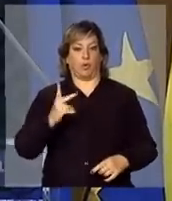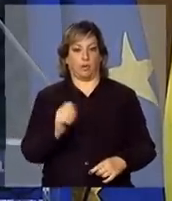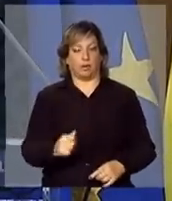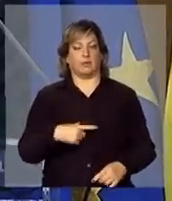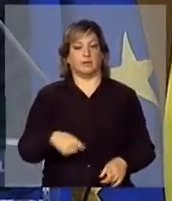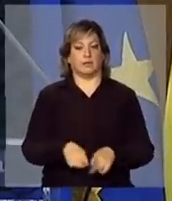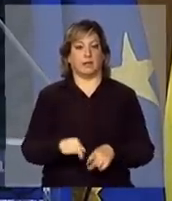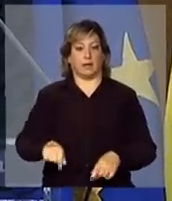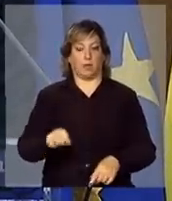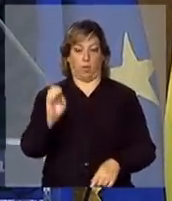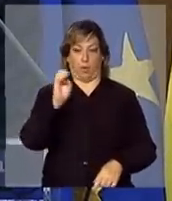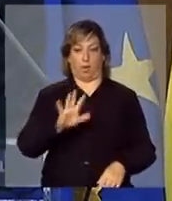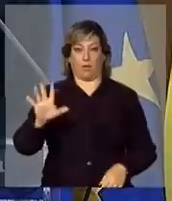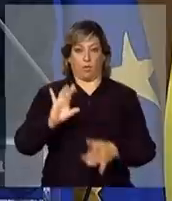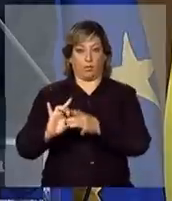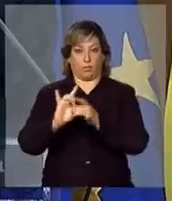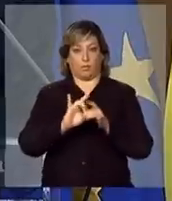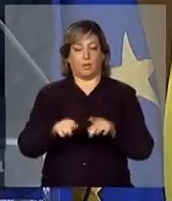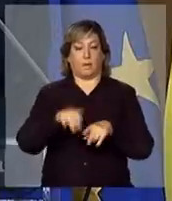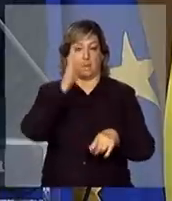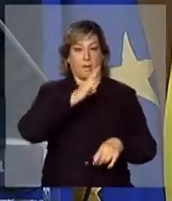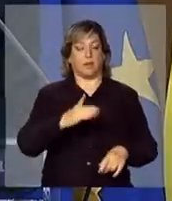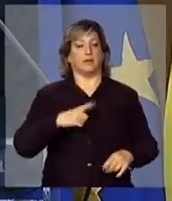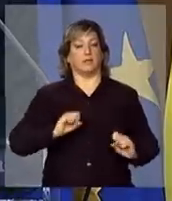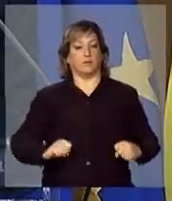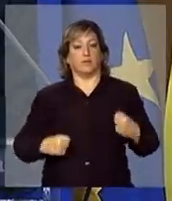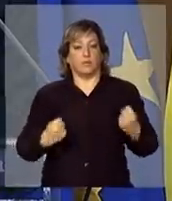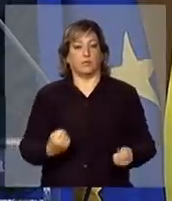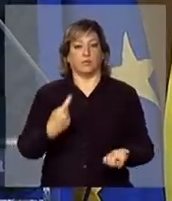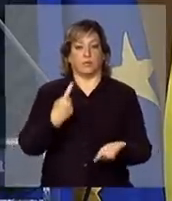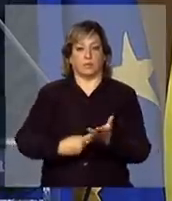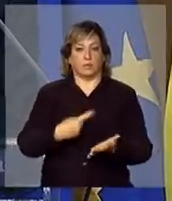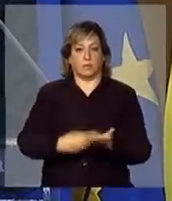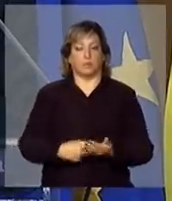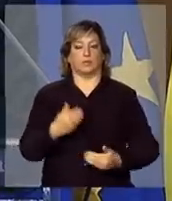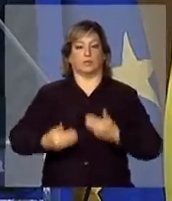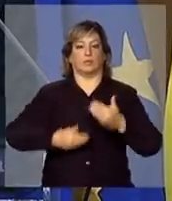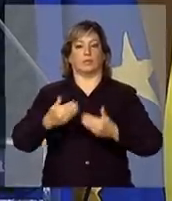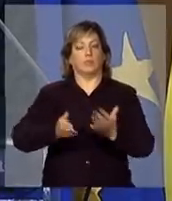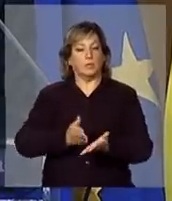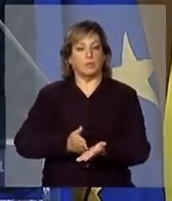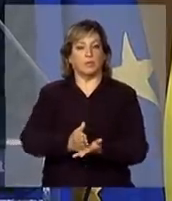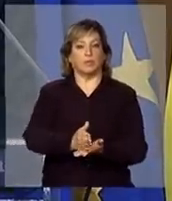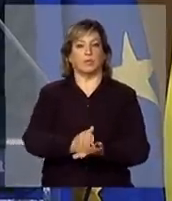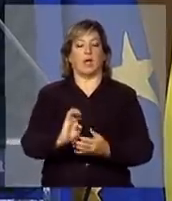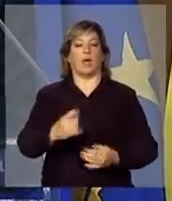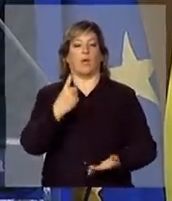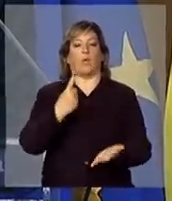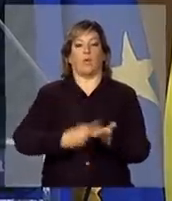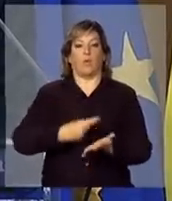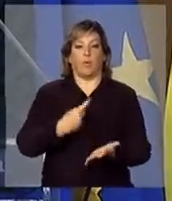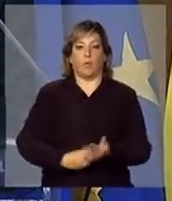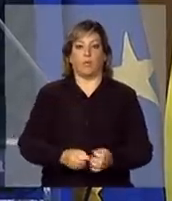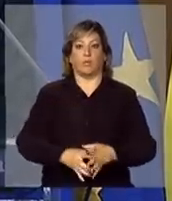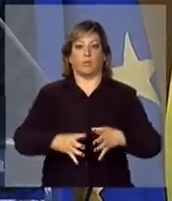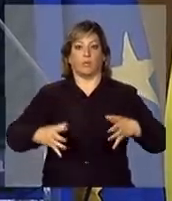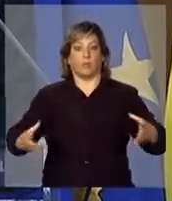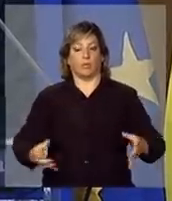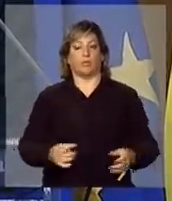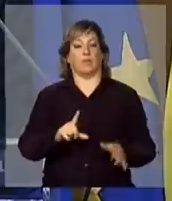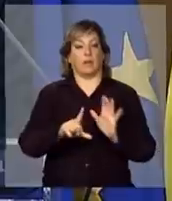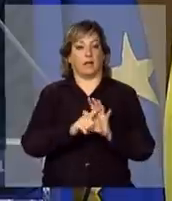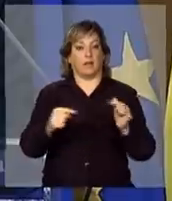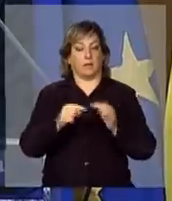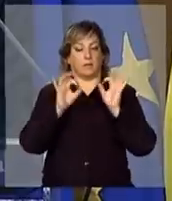Europeia e o Brasil têm um papel fundamental a desempenhar no sentido de fazer o processo avançar rumo a um acordo abrangente e legalmente vinculante